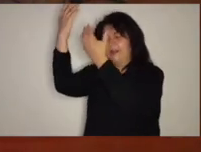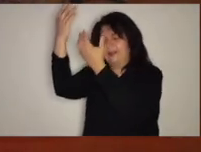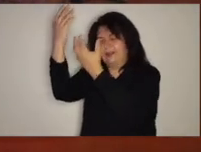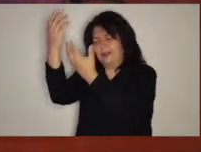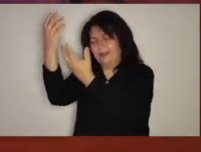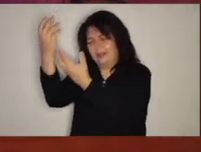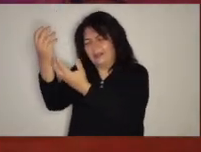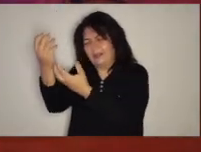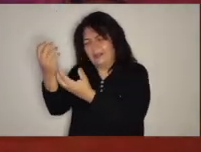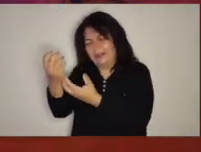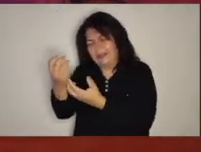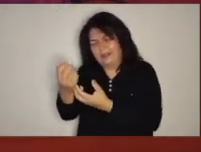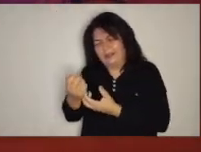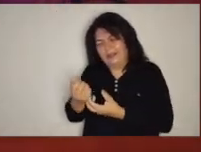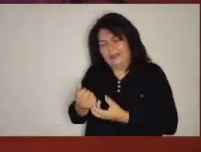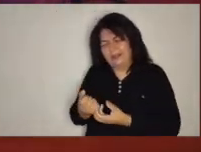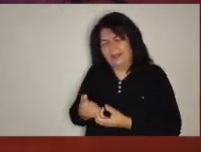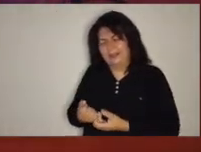dançar.